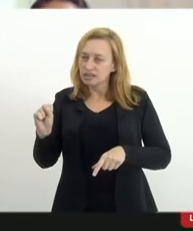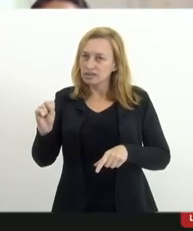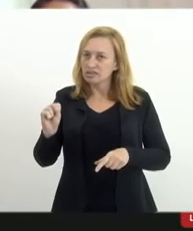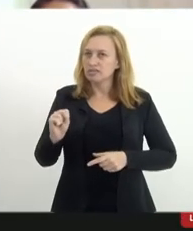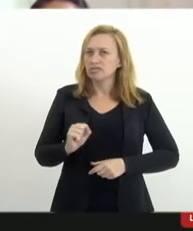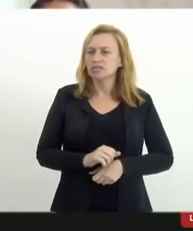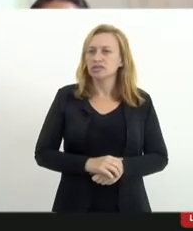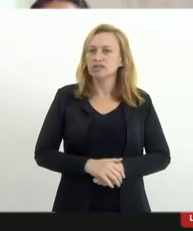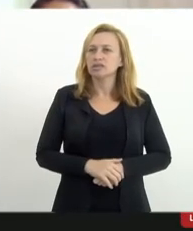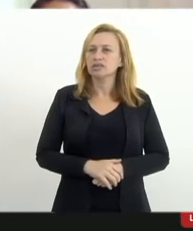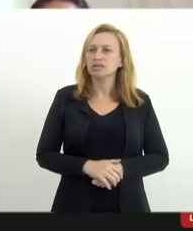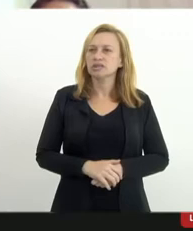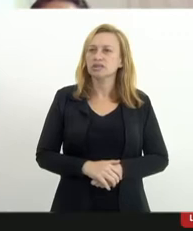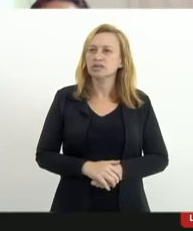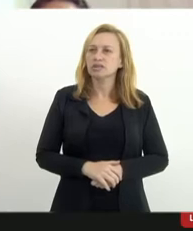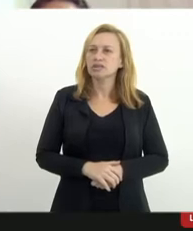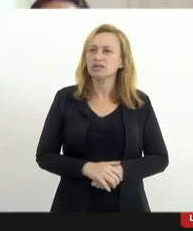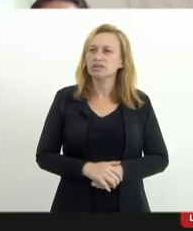e